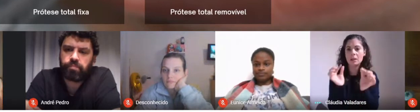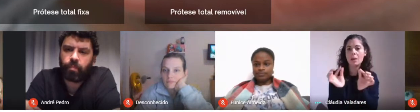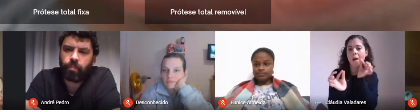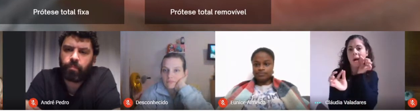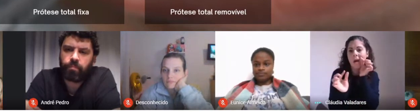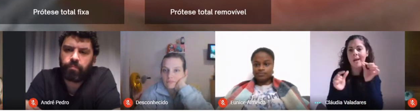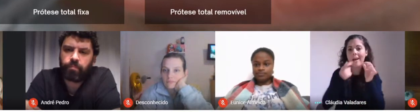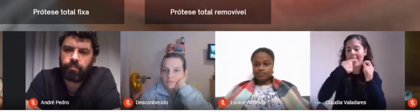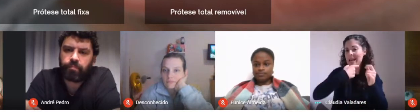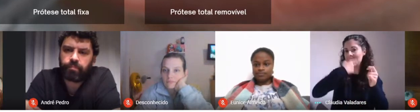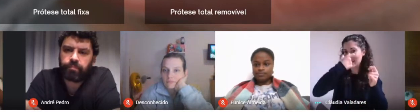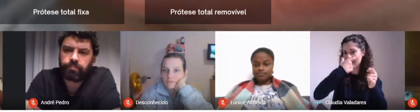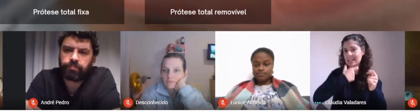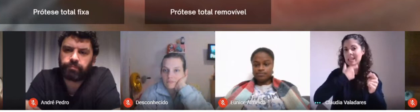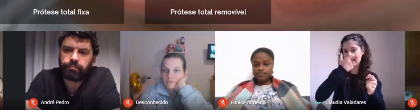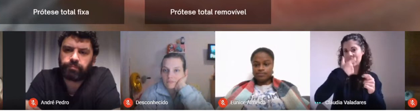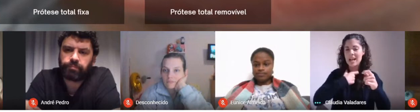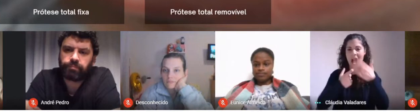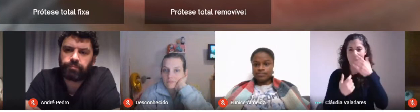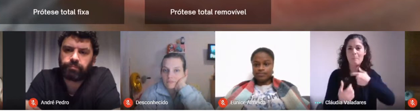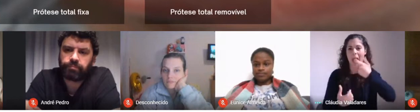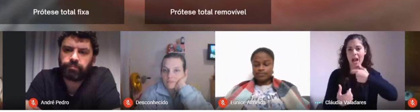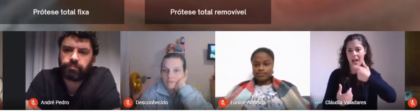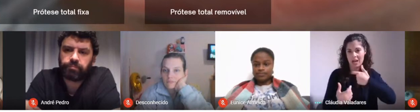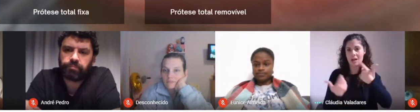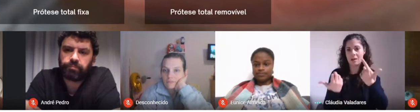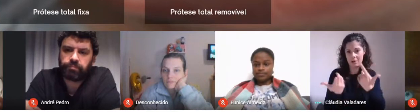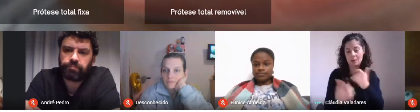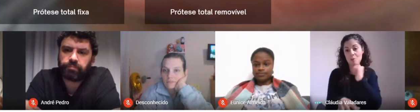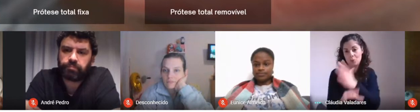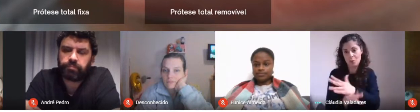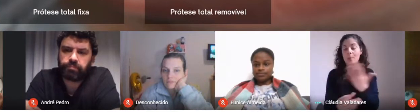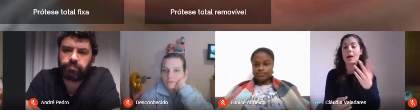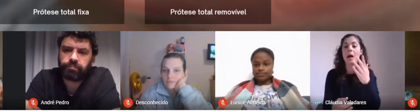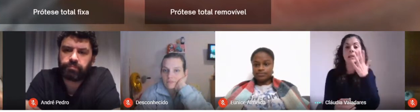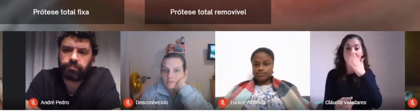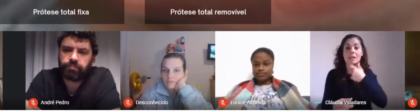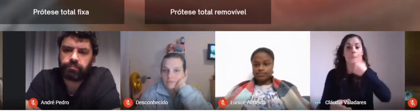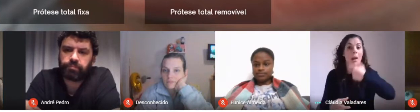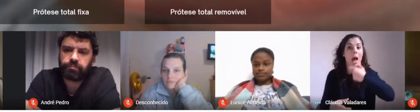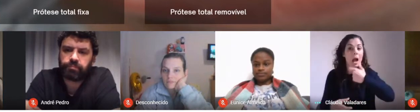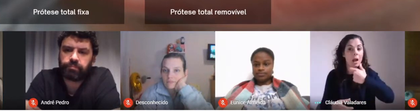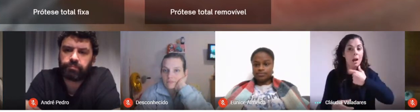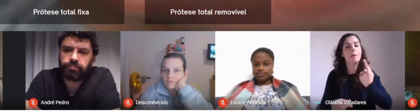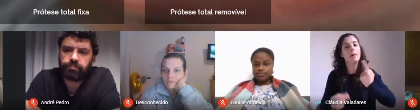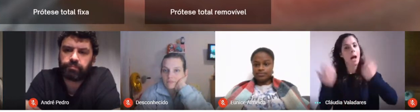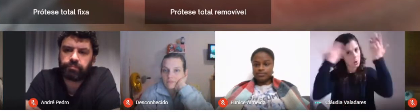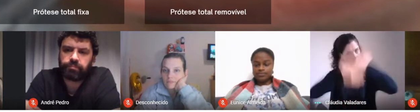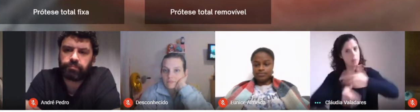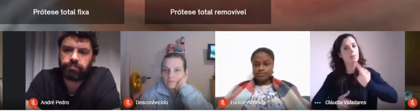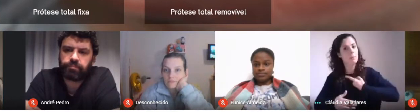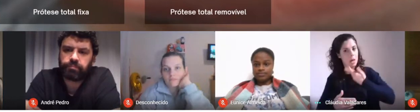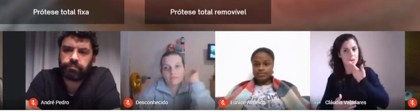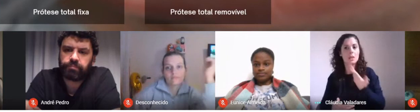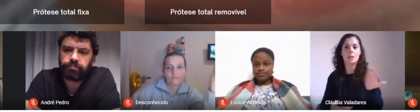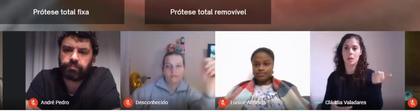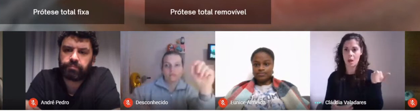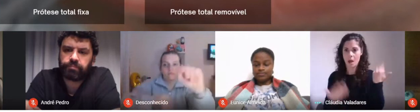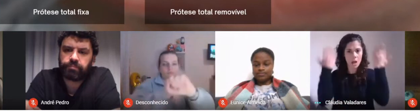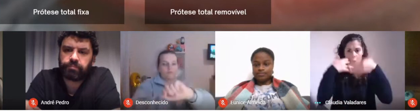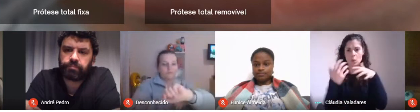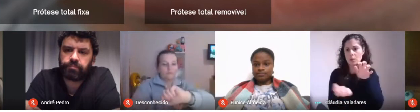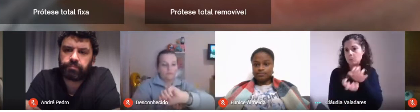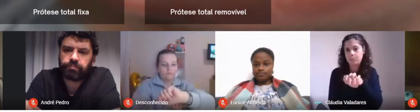Nas próteses removíveis é importante ter alguns cuidados, como por exemplo, retirar a prótese durante a noite, não deve ser utilizada,